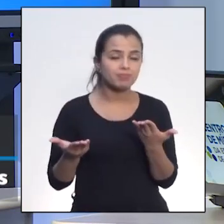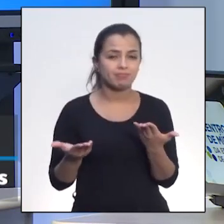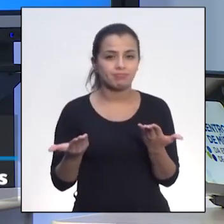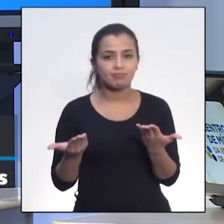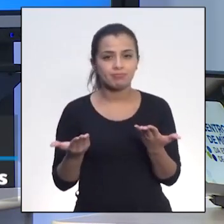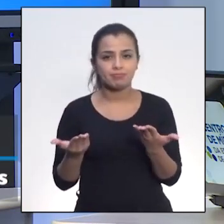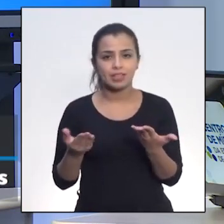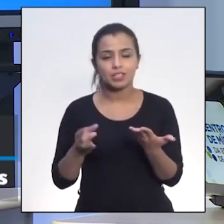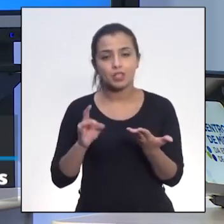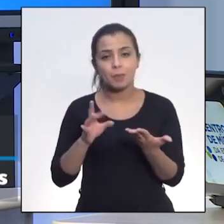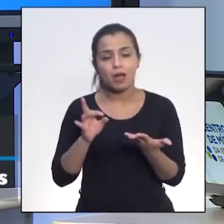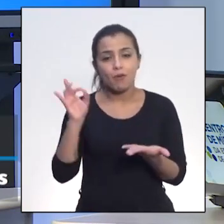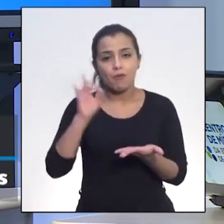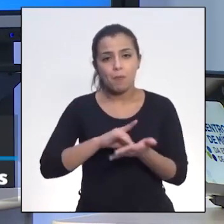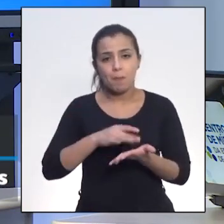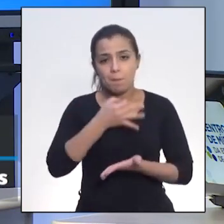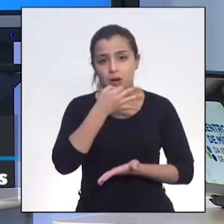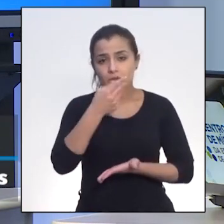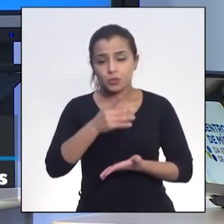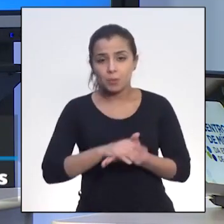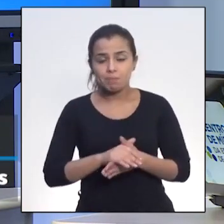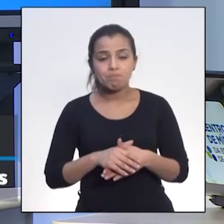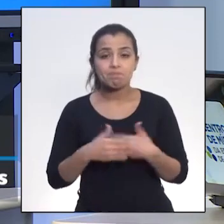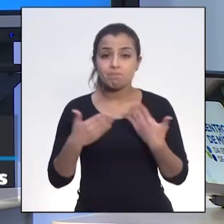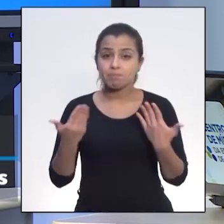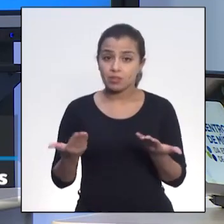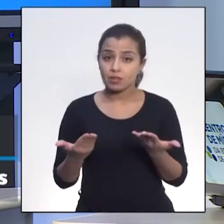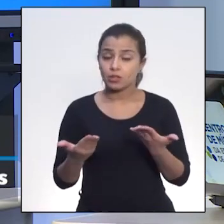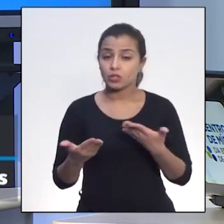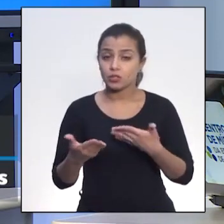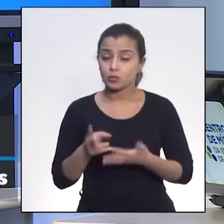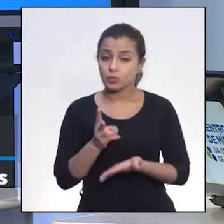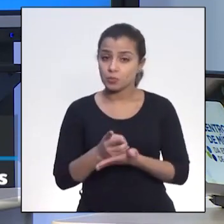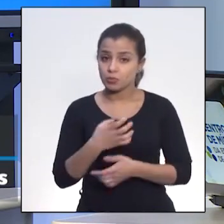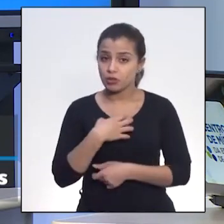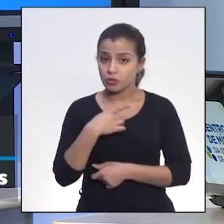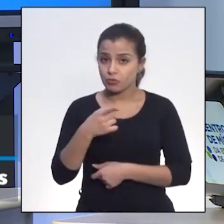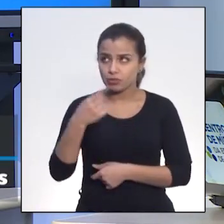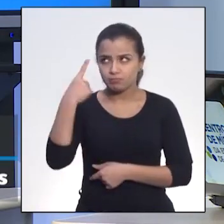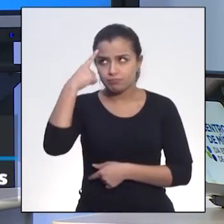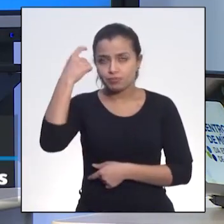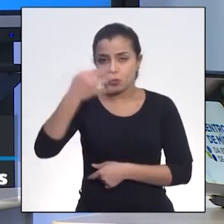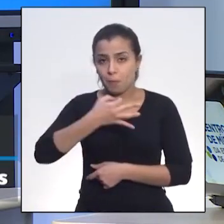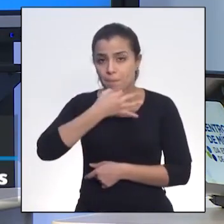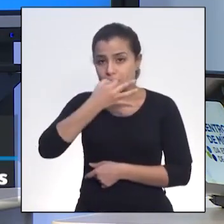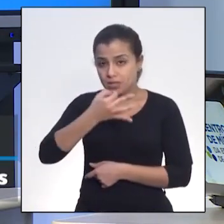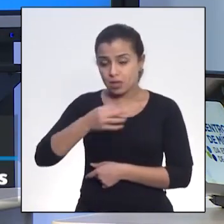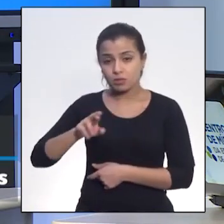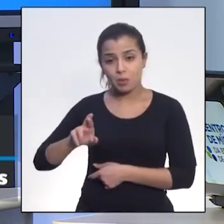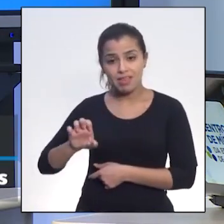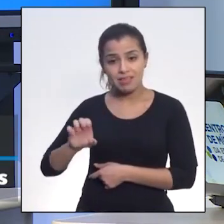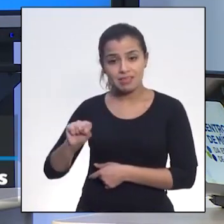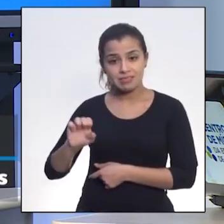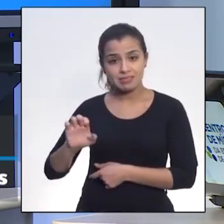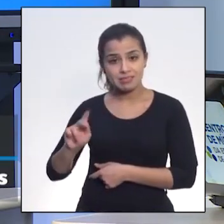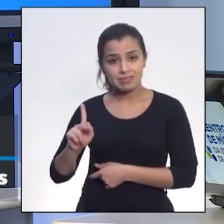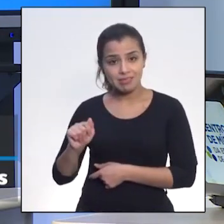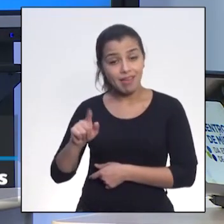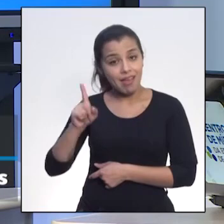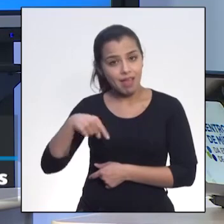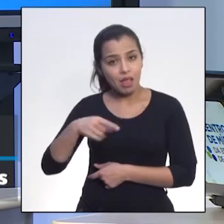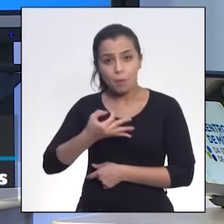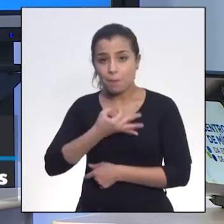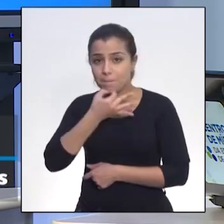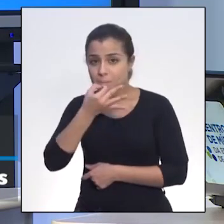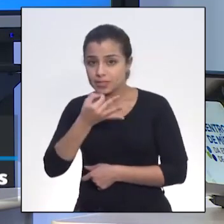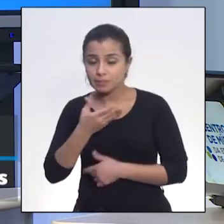uma ficção científica. Então, da mesma forma como você estrutura uma opinião, porque uma resenha é uma opinião. Então,